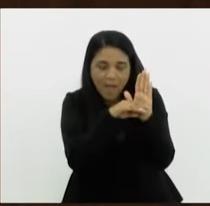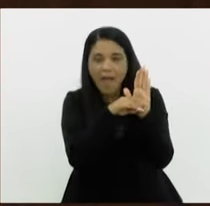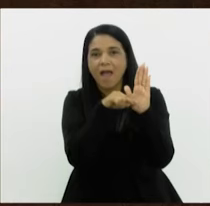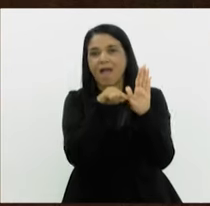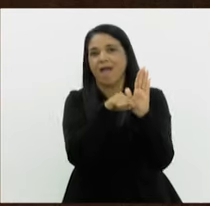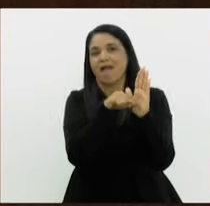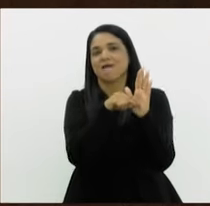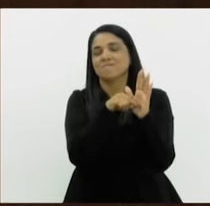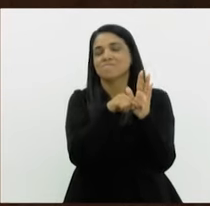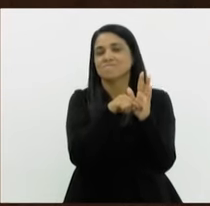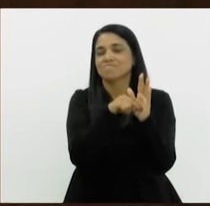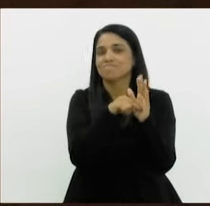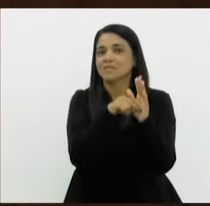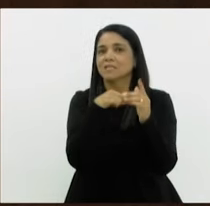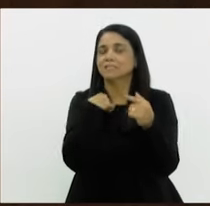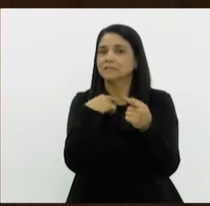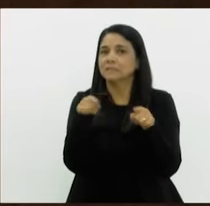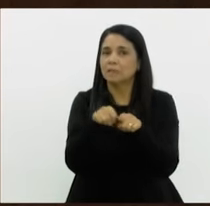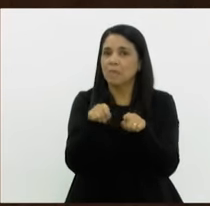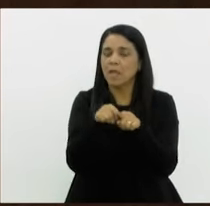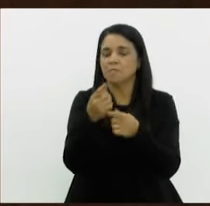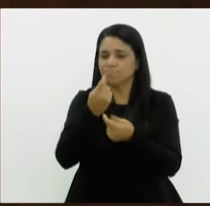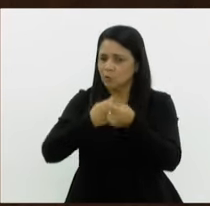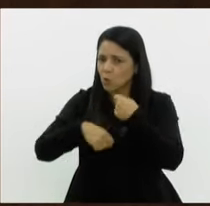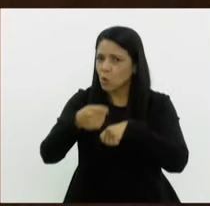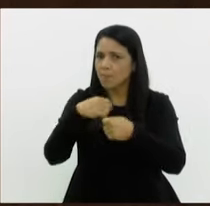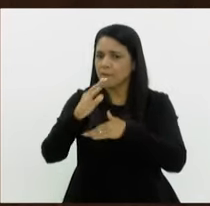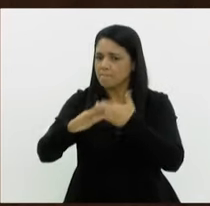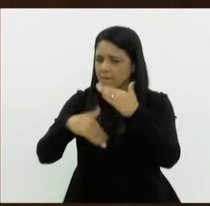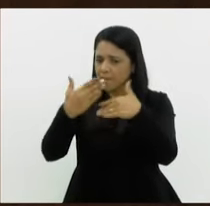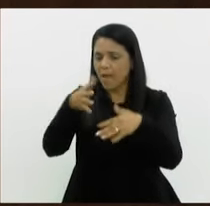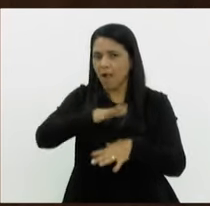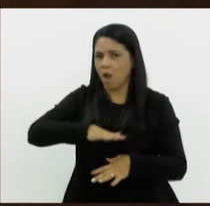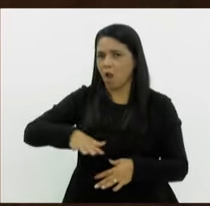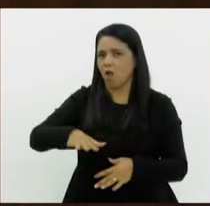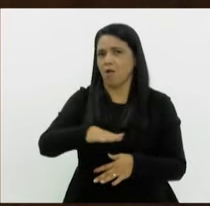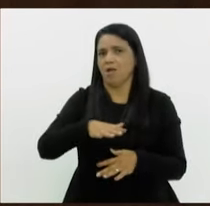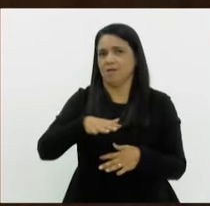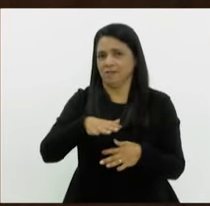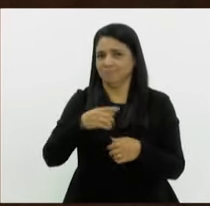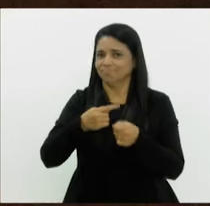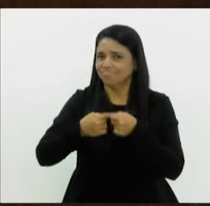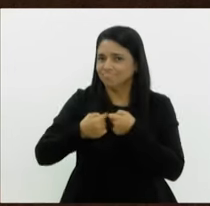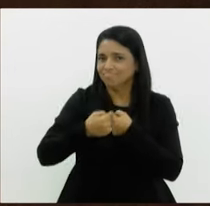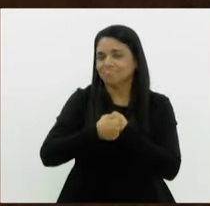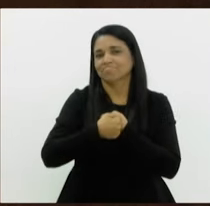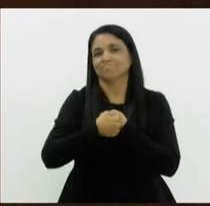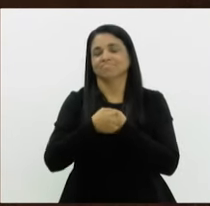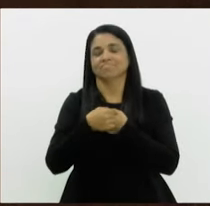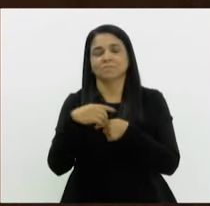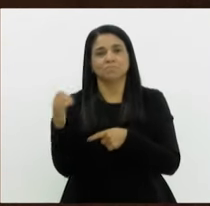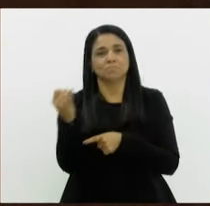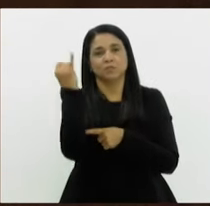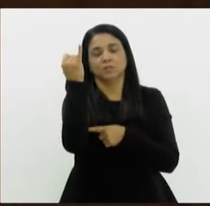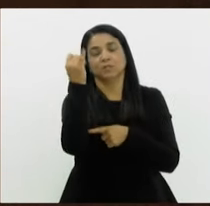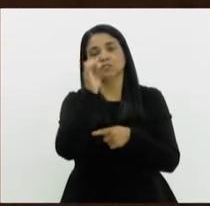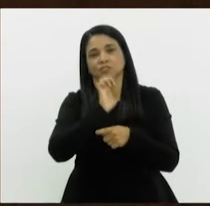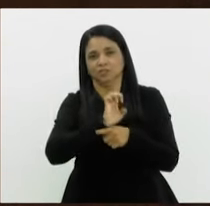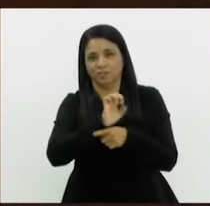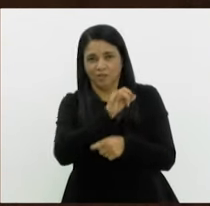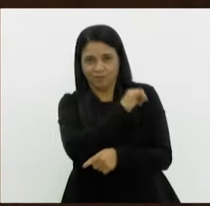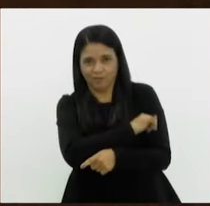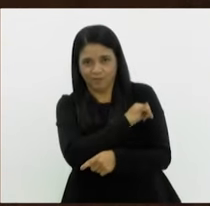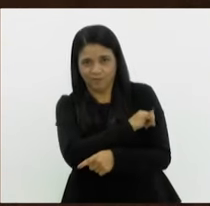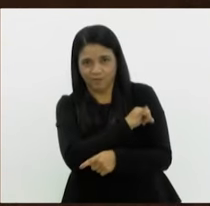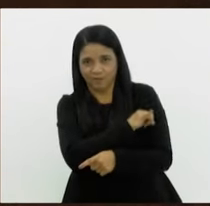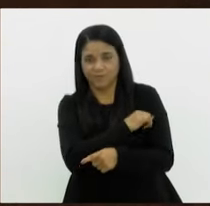eles também fomentem a sua economia local. Isso é muito importante para o nosso Estado. E a gente pede aí o apoio,